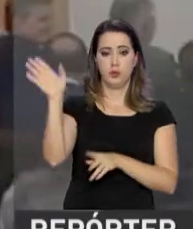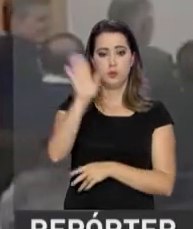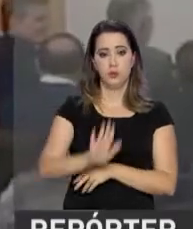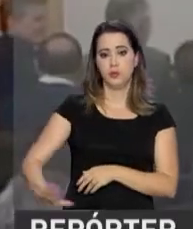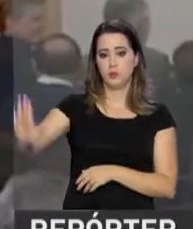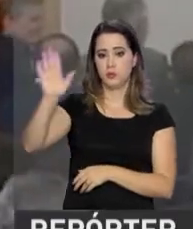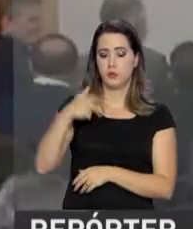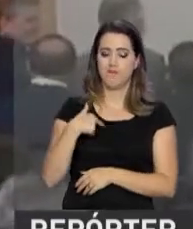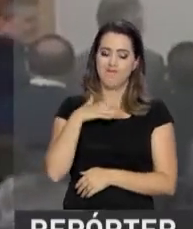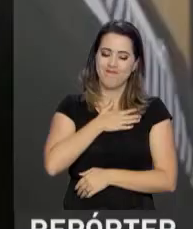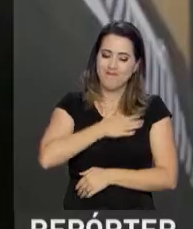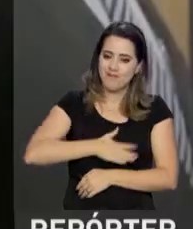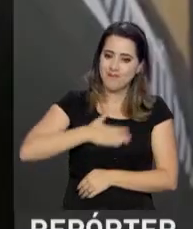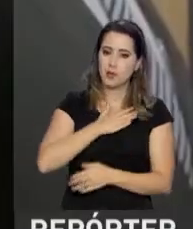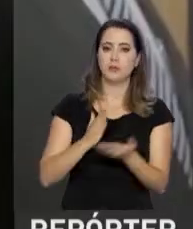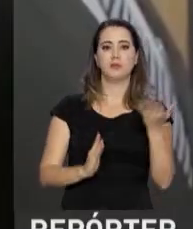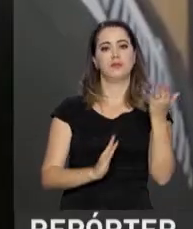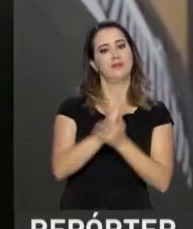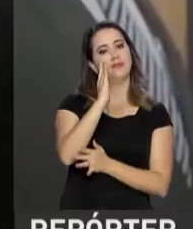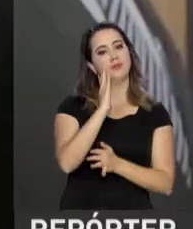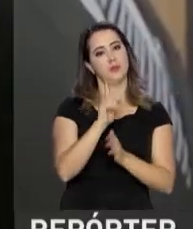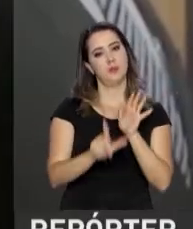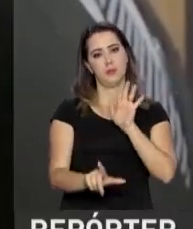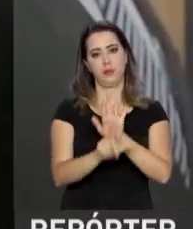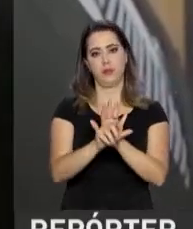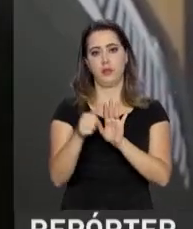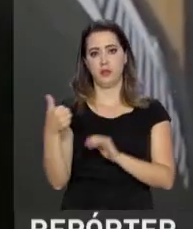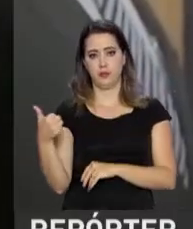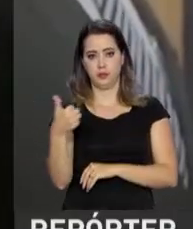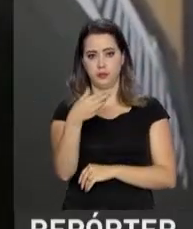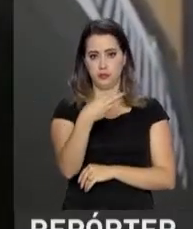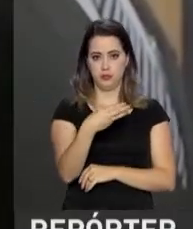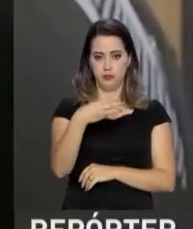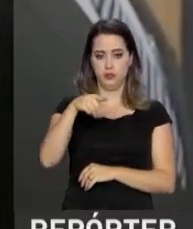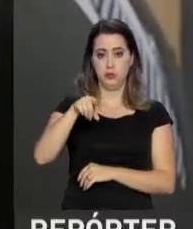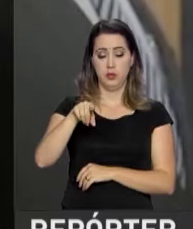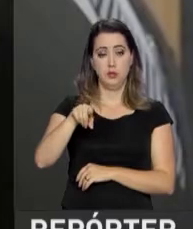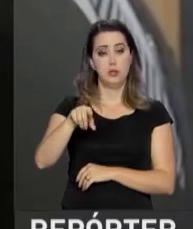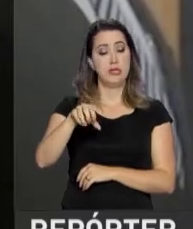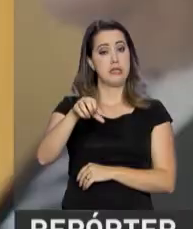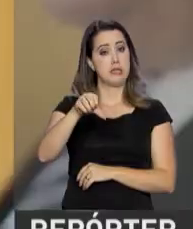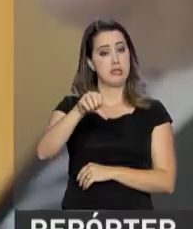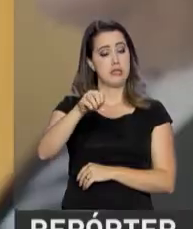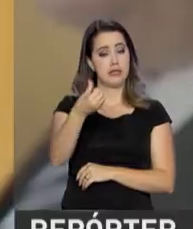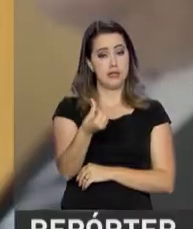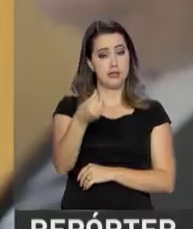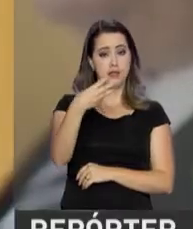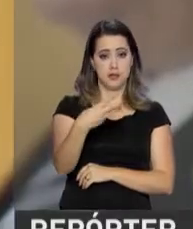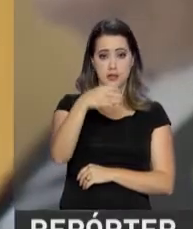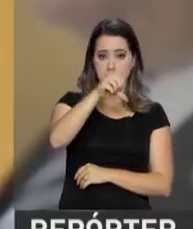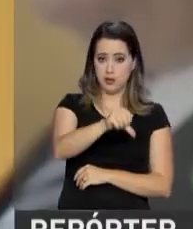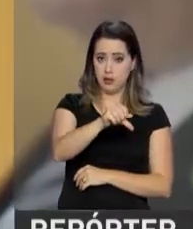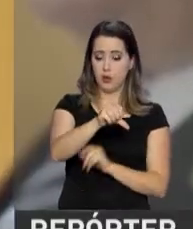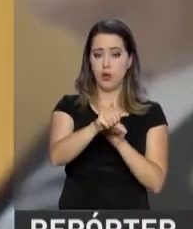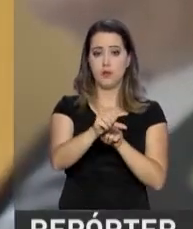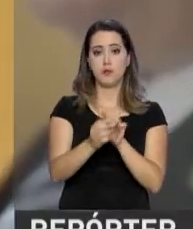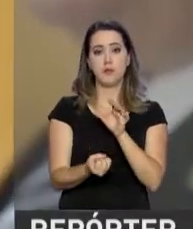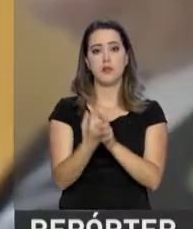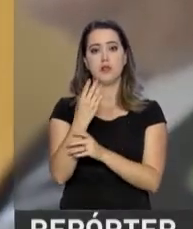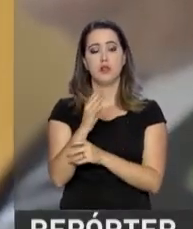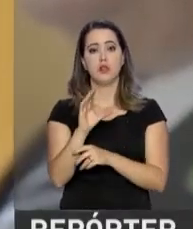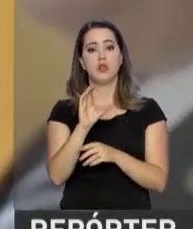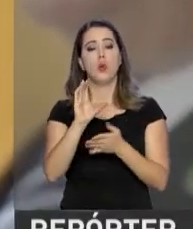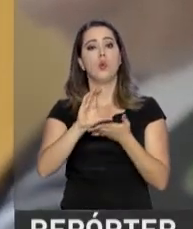eu tive o prazer de sancionar a lei 3639 que cria os conselhos federal